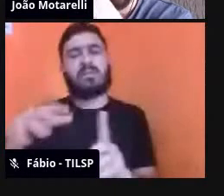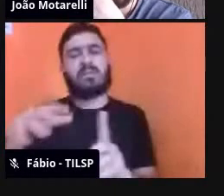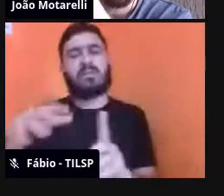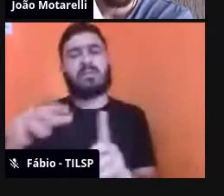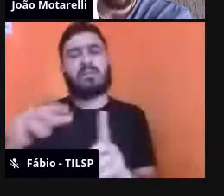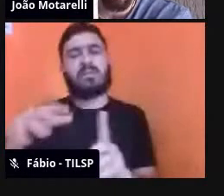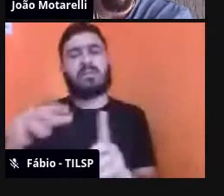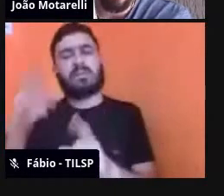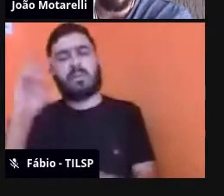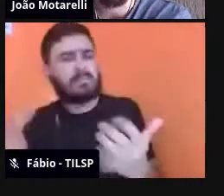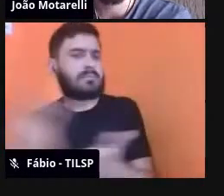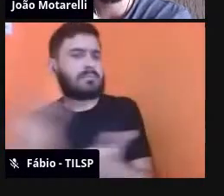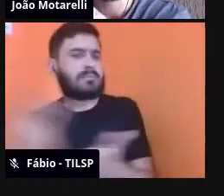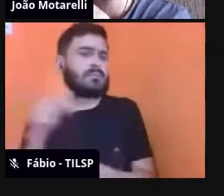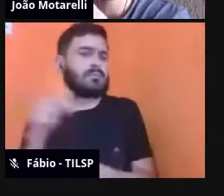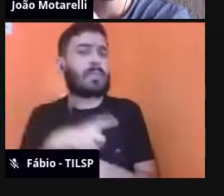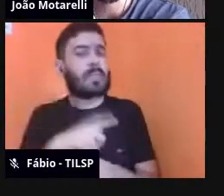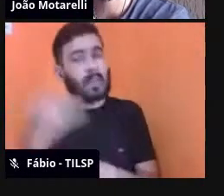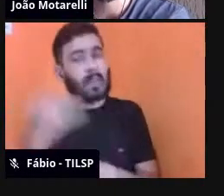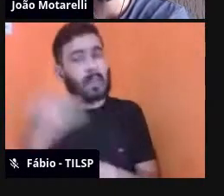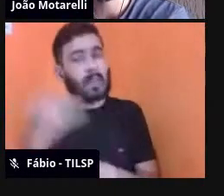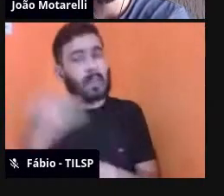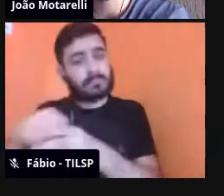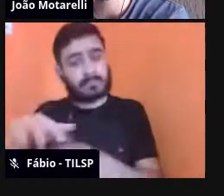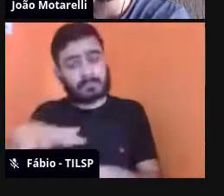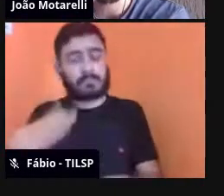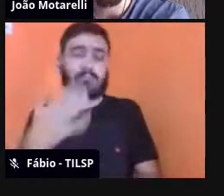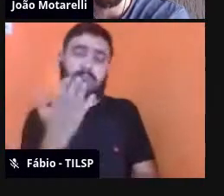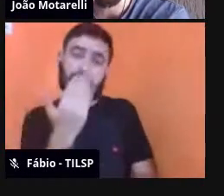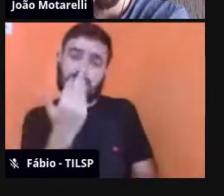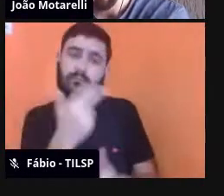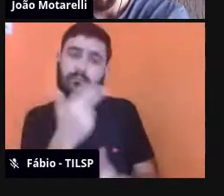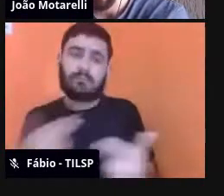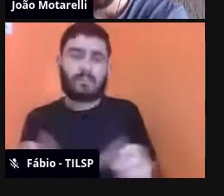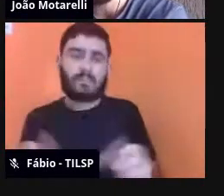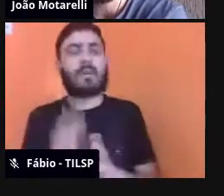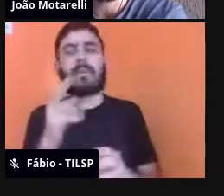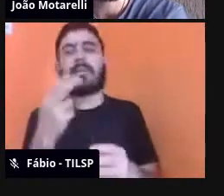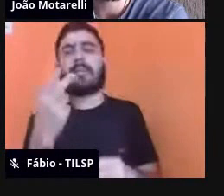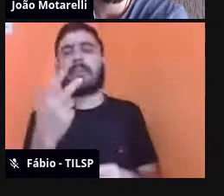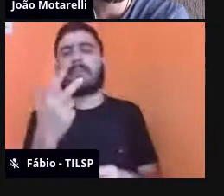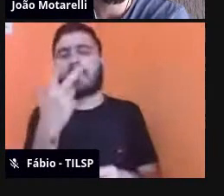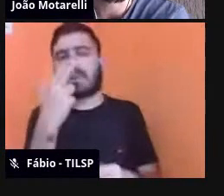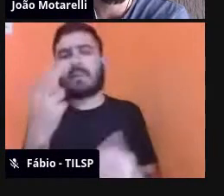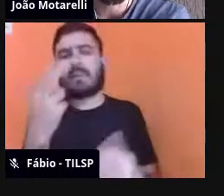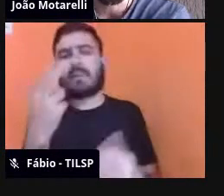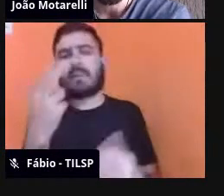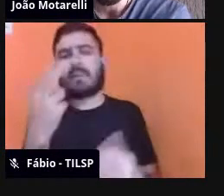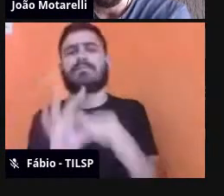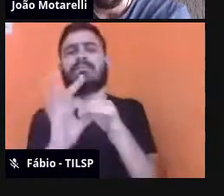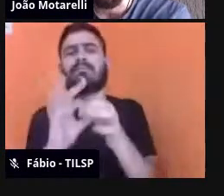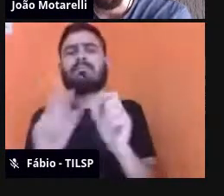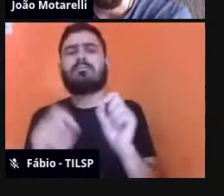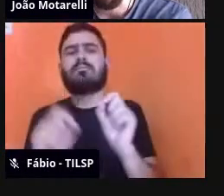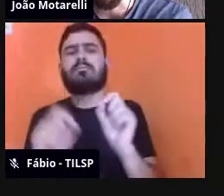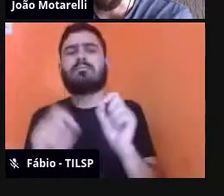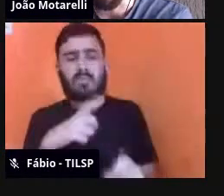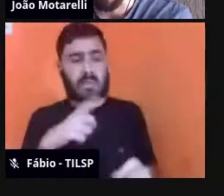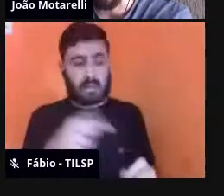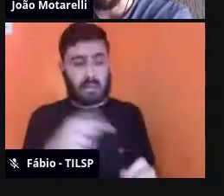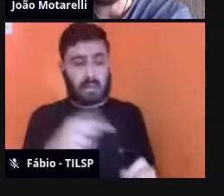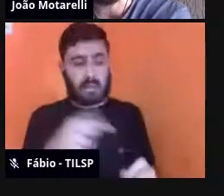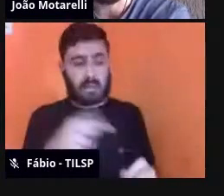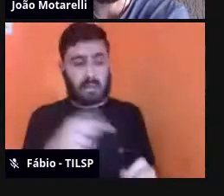alimentar. E como eu falei, vamos brincar de associar, vamos associar esse fator à nutrição esportiva. E aí o